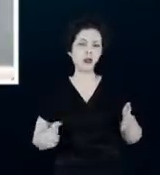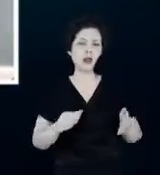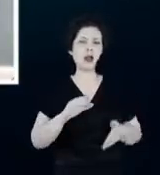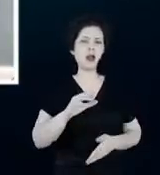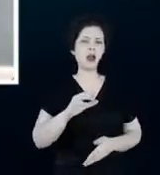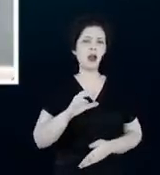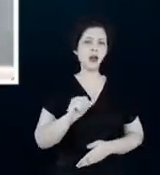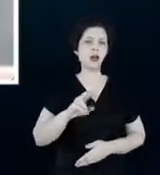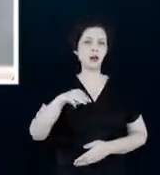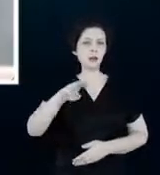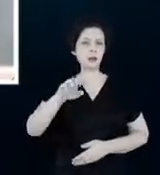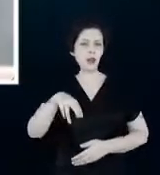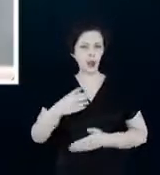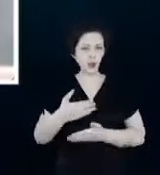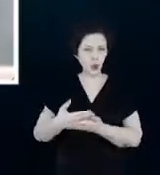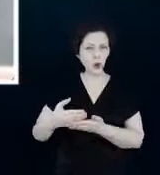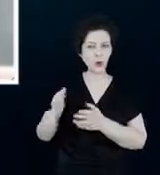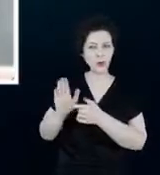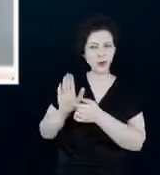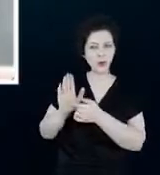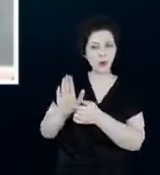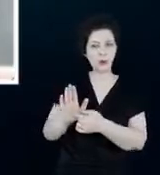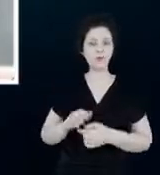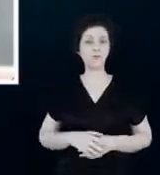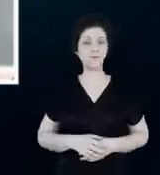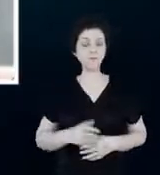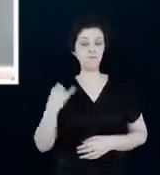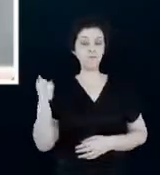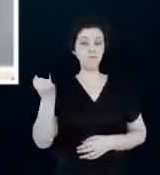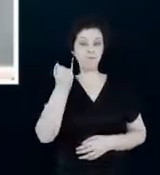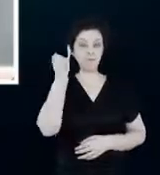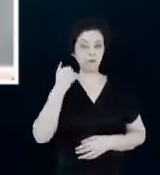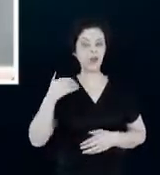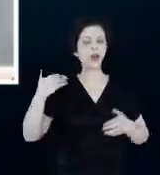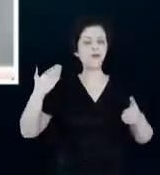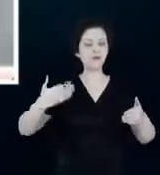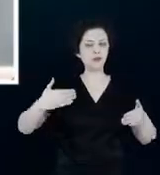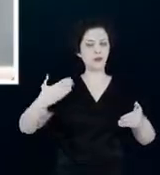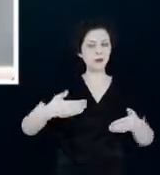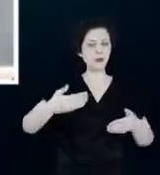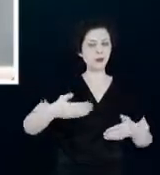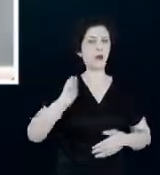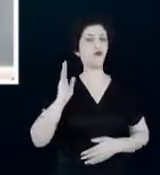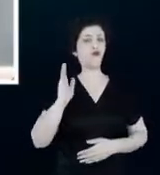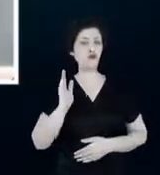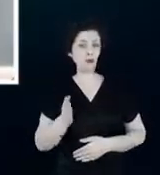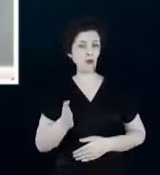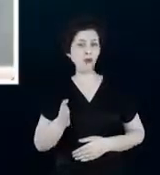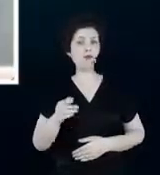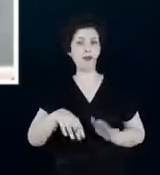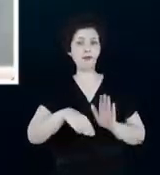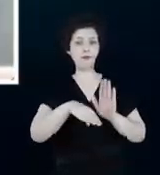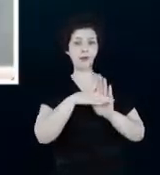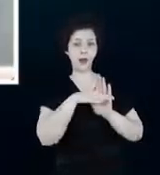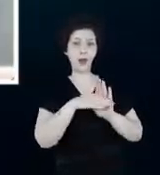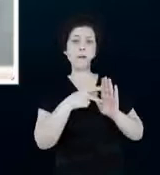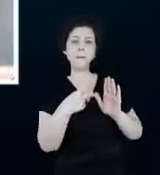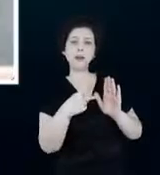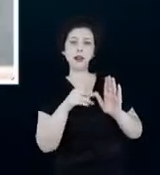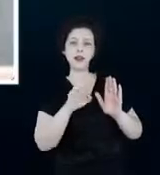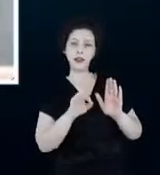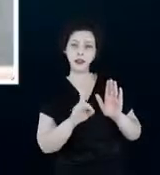Carmen no início, do quão importante já vinha sendo, né, é a cláusula de P&D